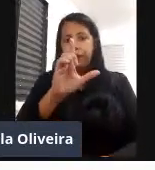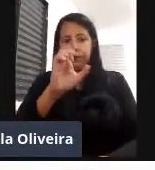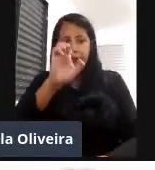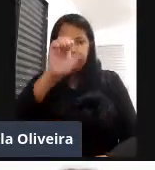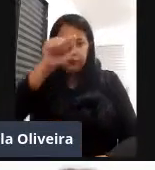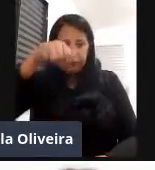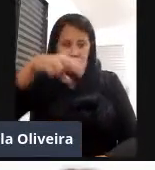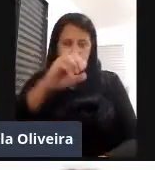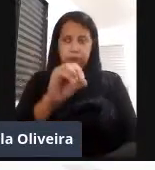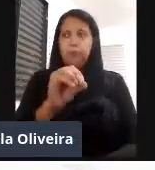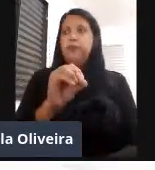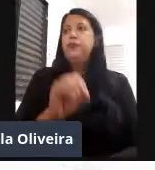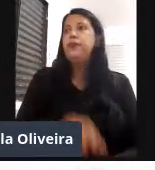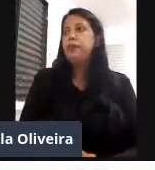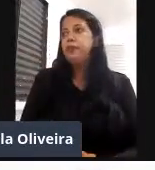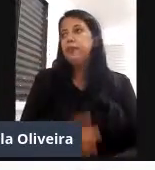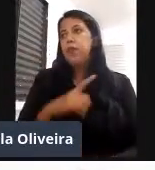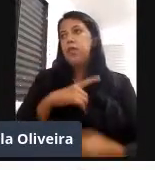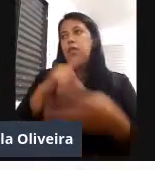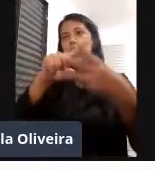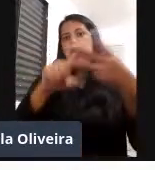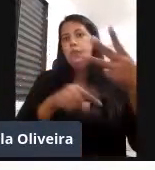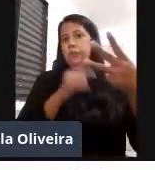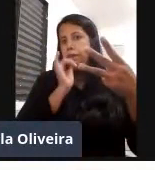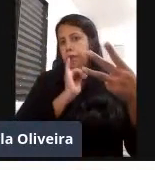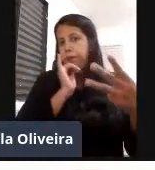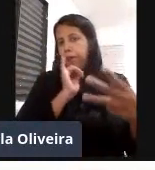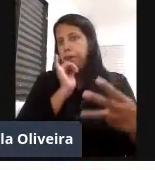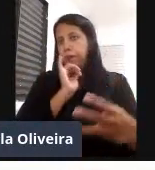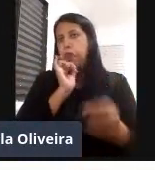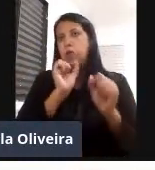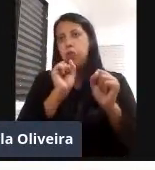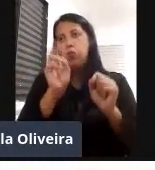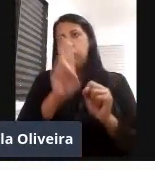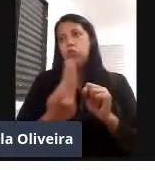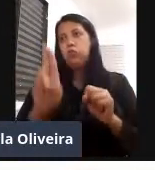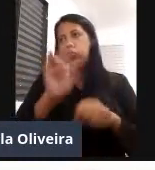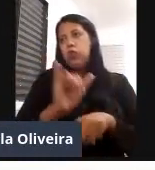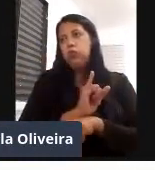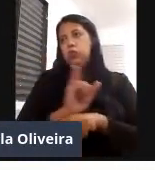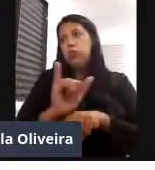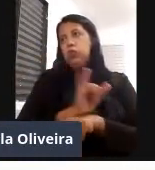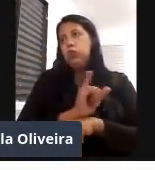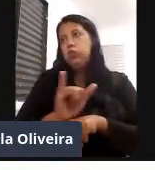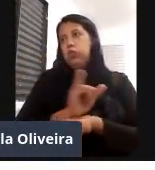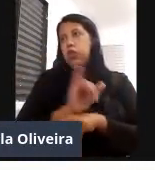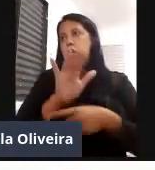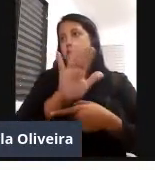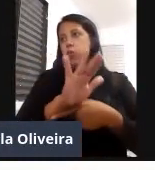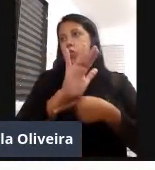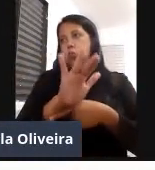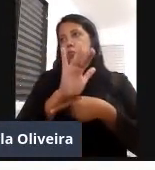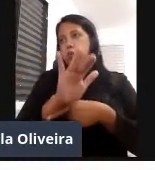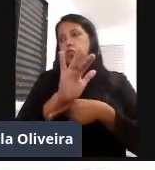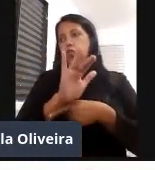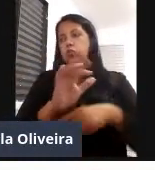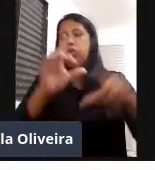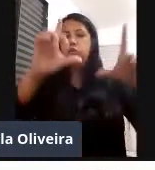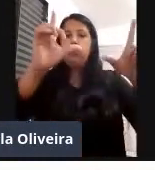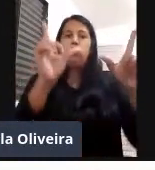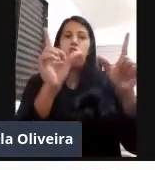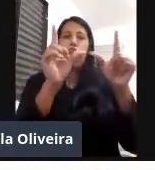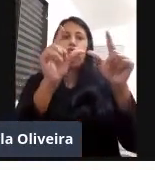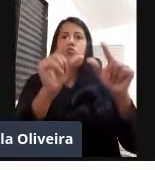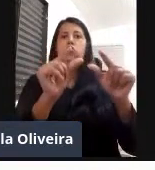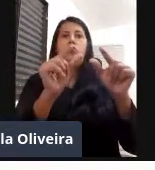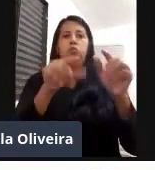certinho. Bem, então eu trouxe aqui para vocês alguns operadores booleanos. Então, a gente tem o AND. Não